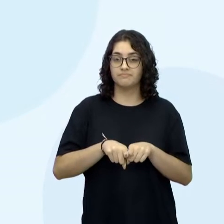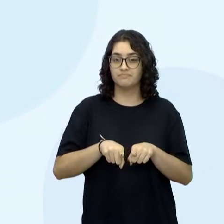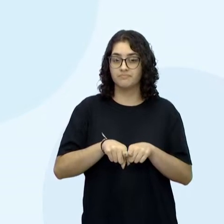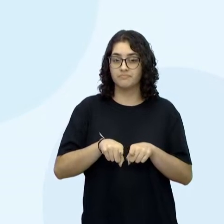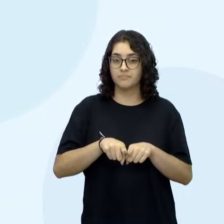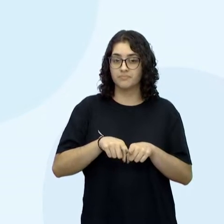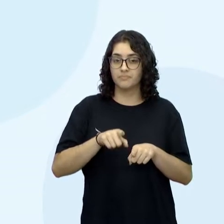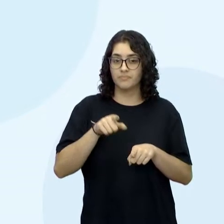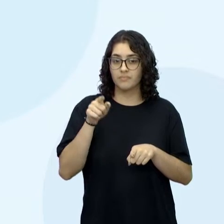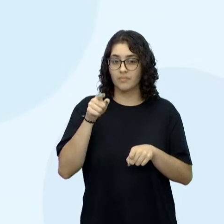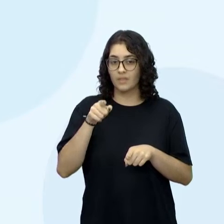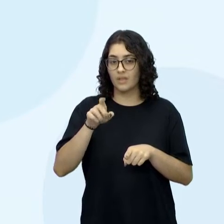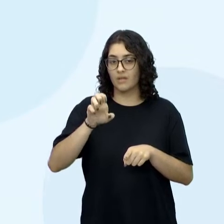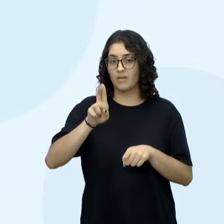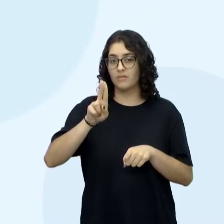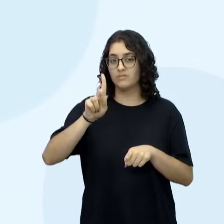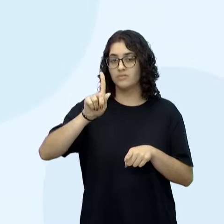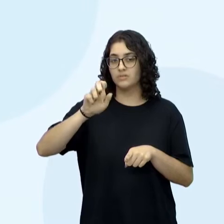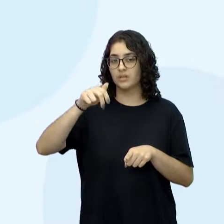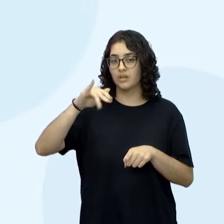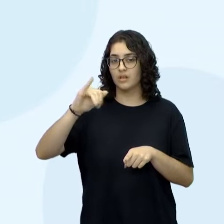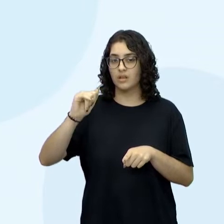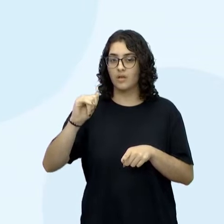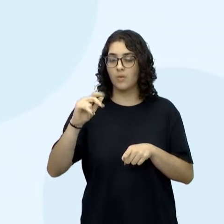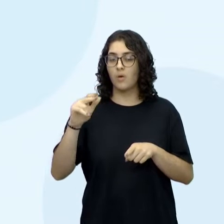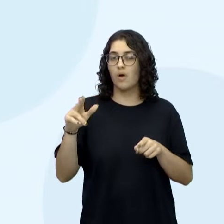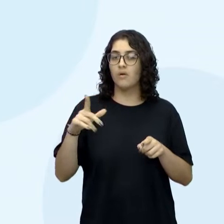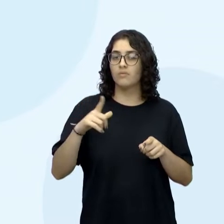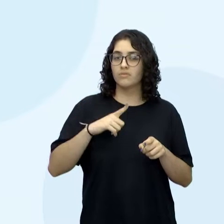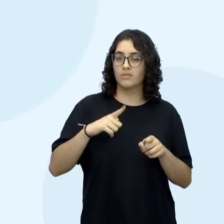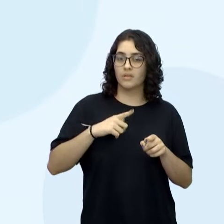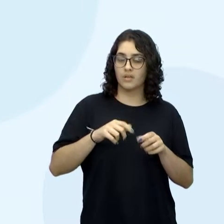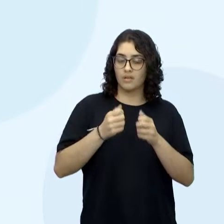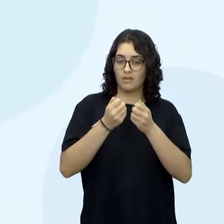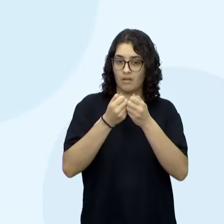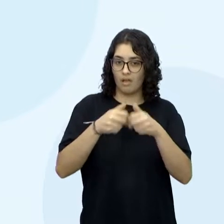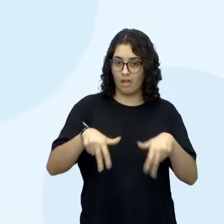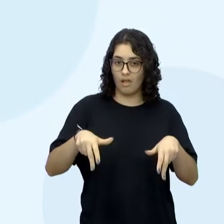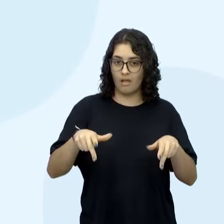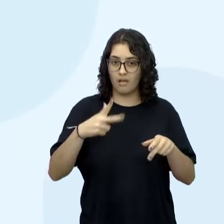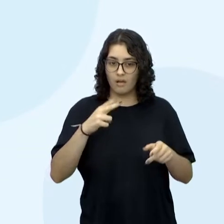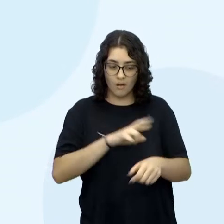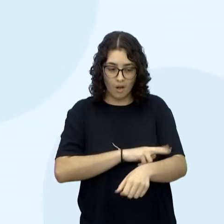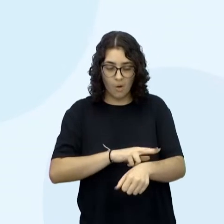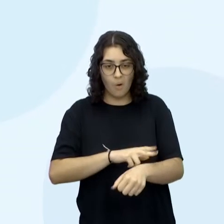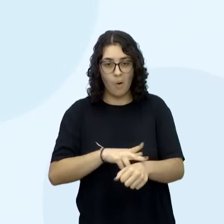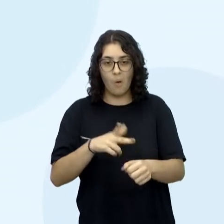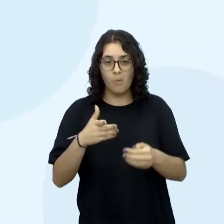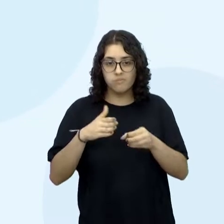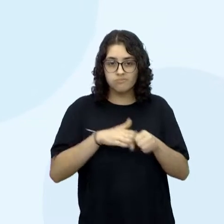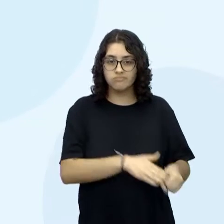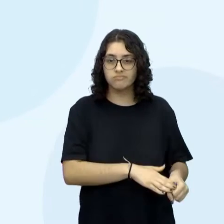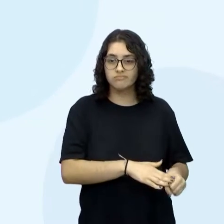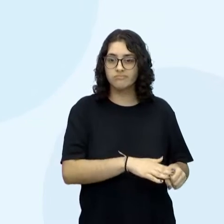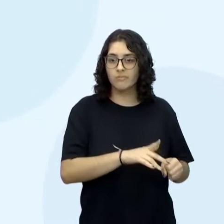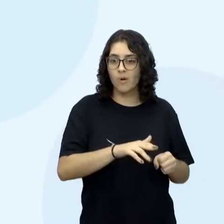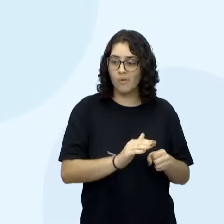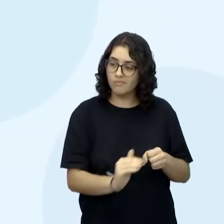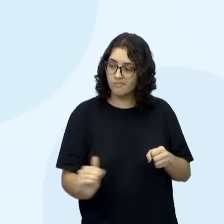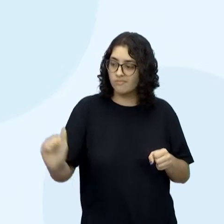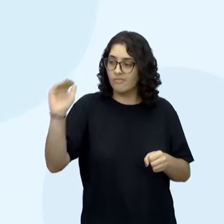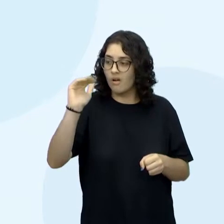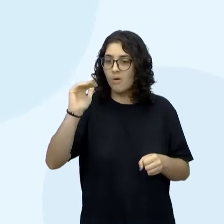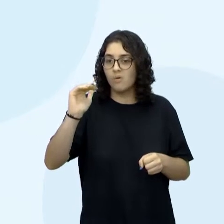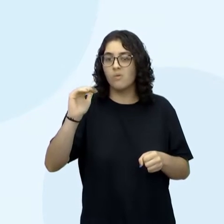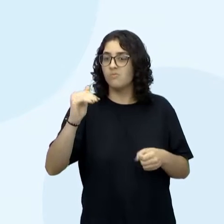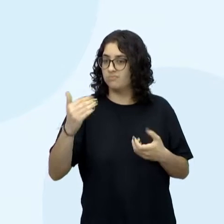da eugenia, diminuir uma determinada raça, uma determinada etnia, aumentar uma outra, ou seja, tentar